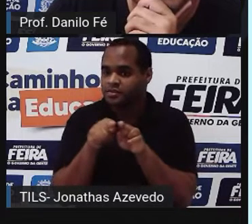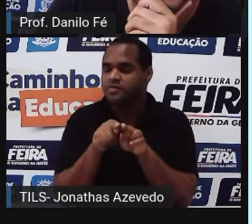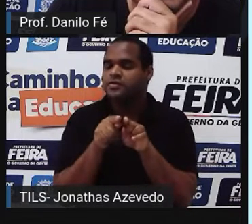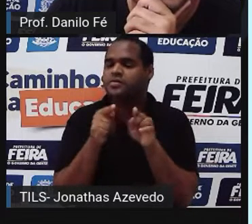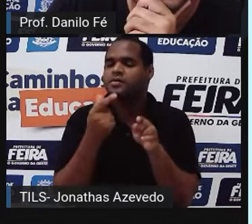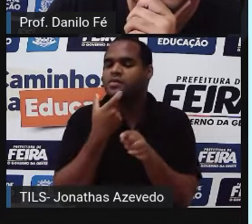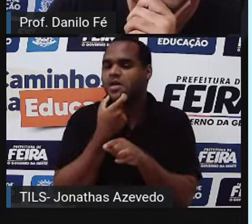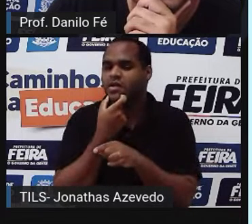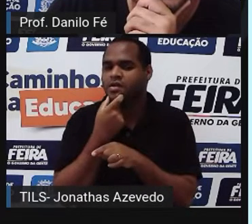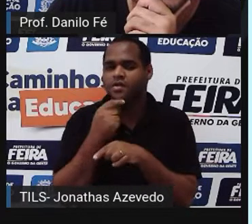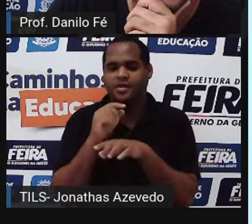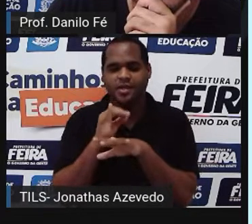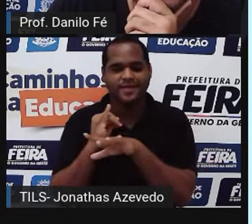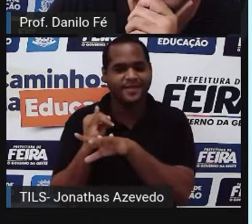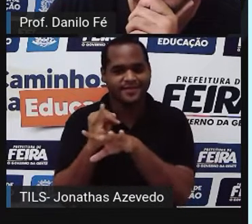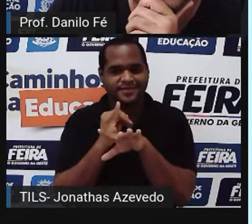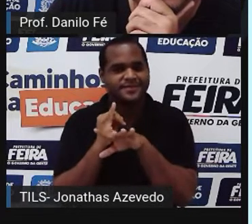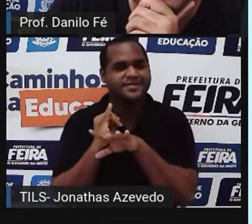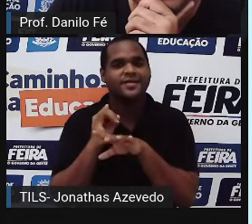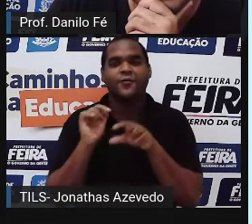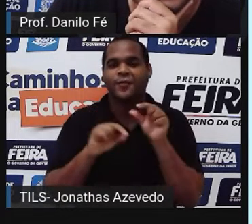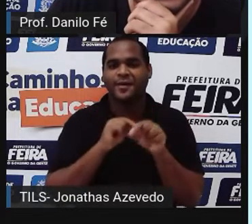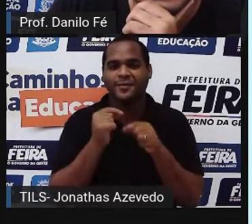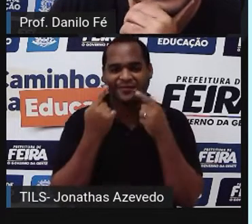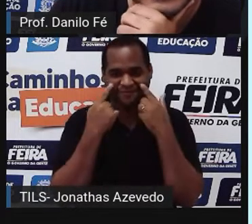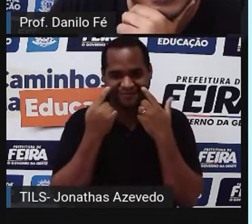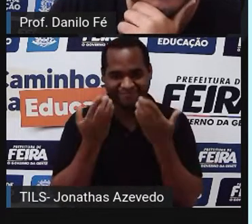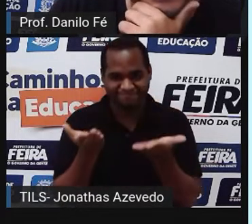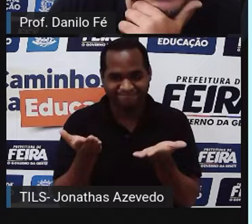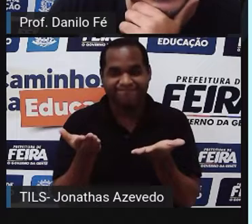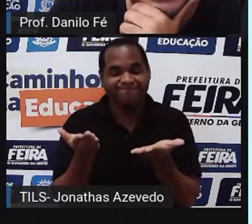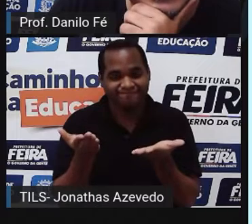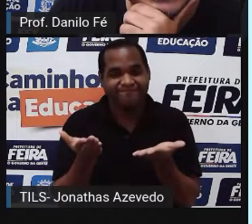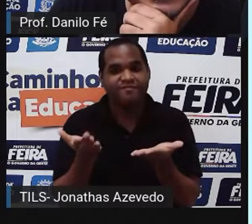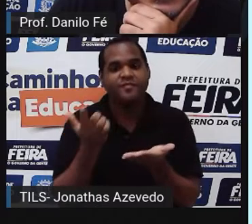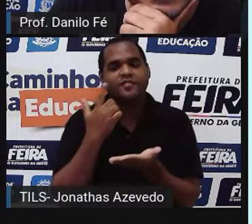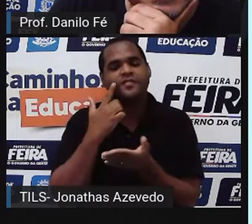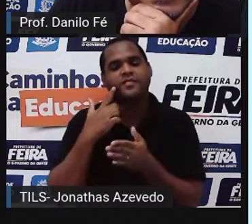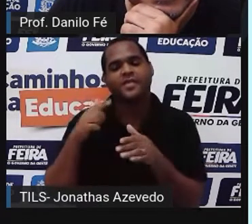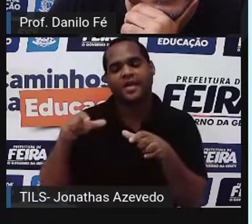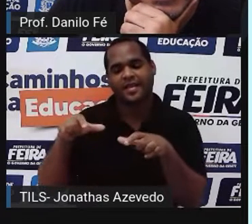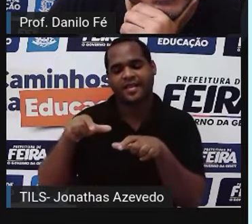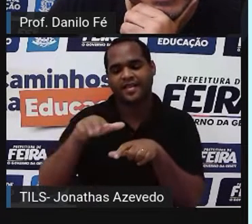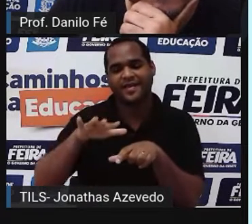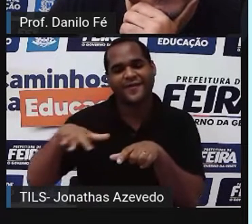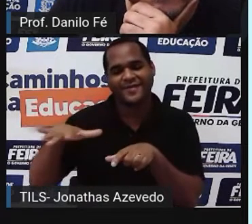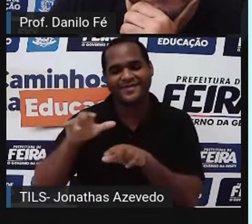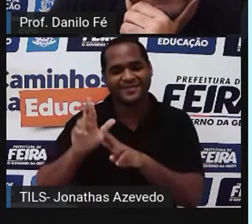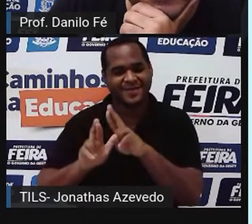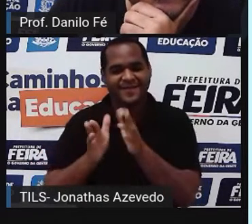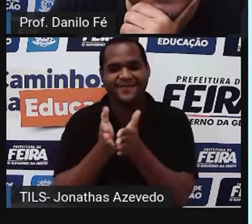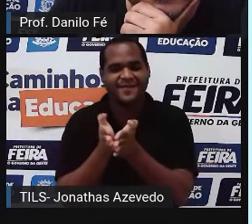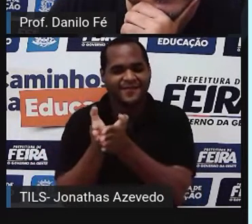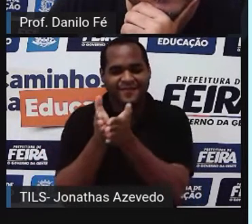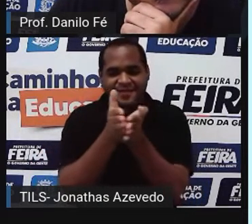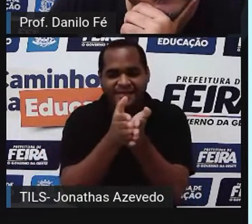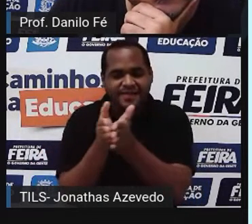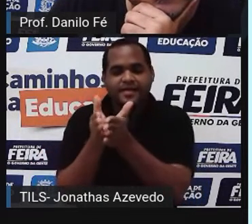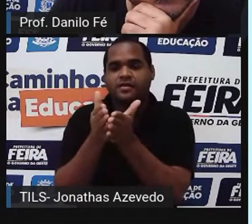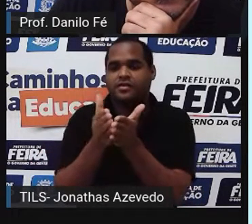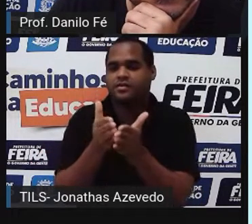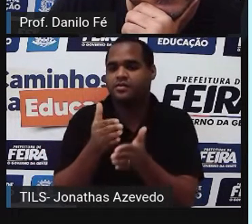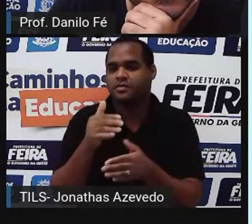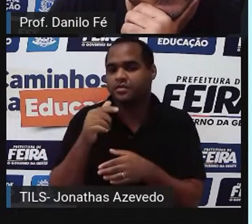é uma ilha, vocês estão vendo aqui. E a marinha inglesa, naquela época, era poderosíssima.